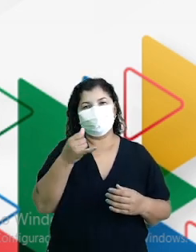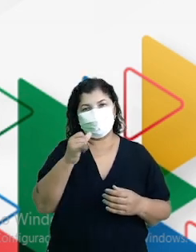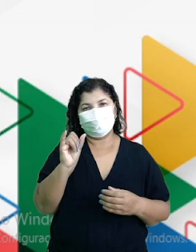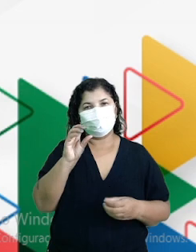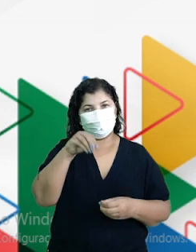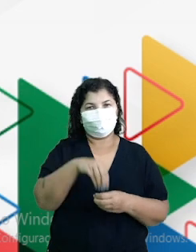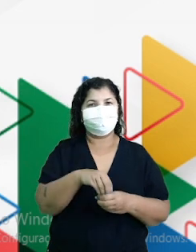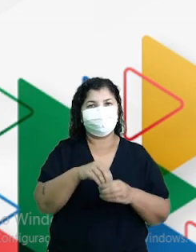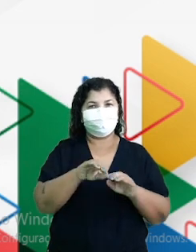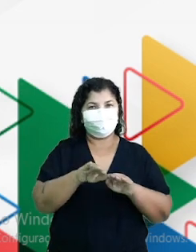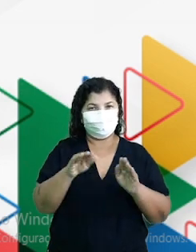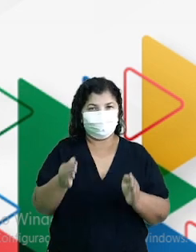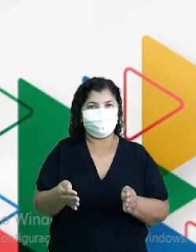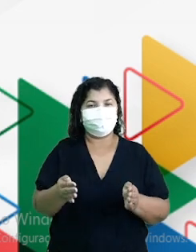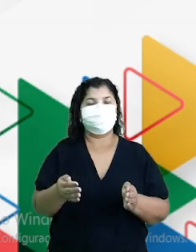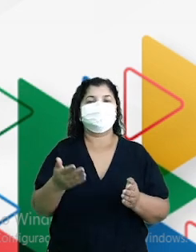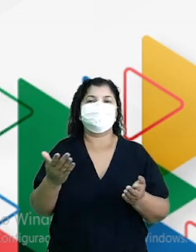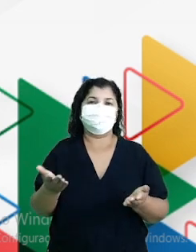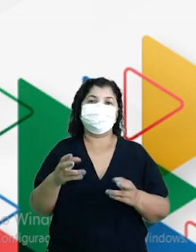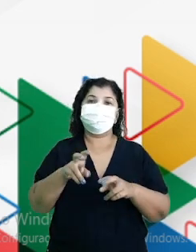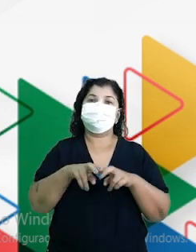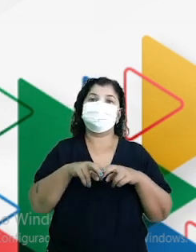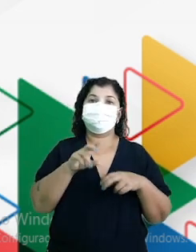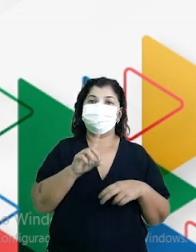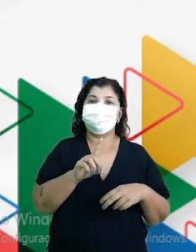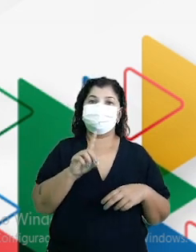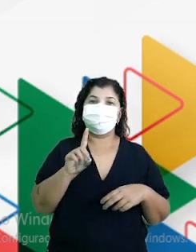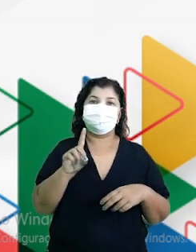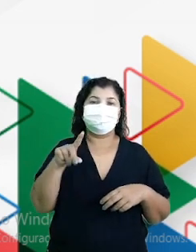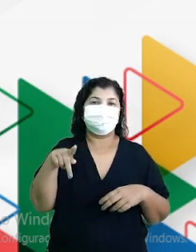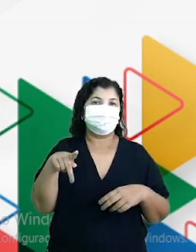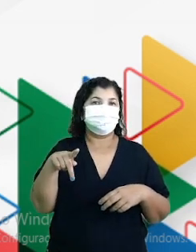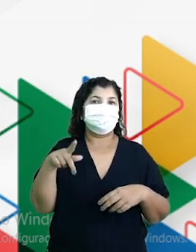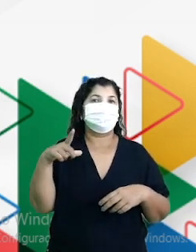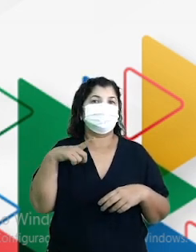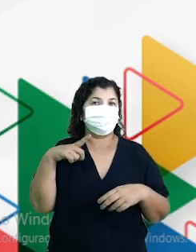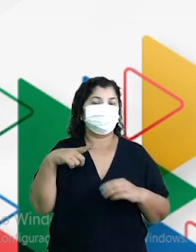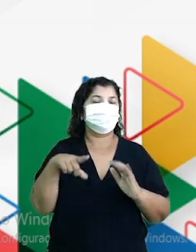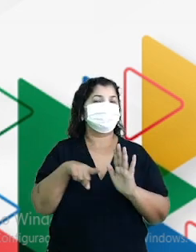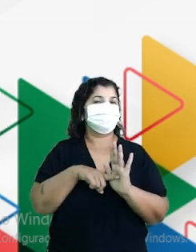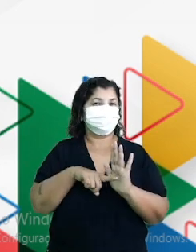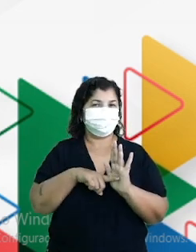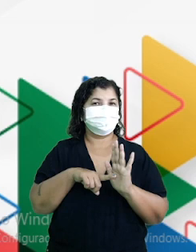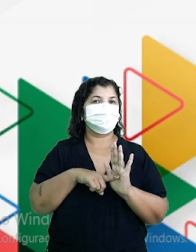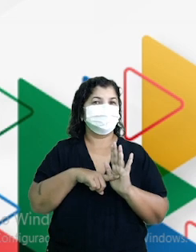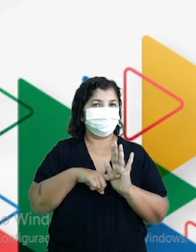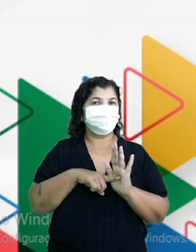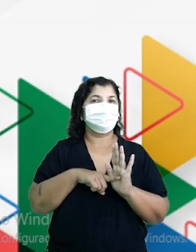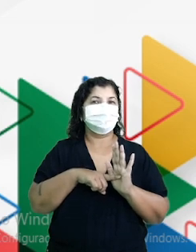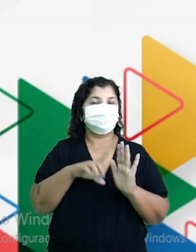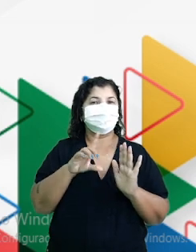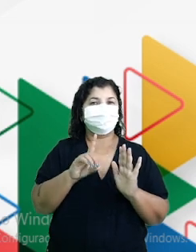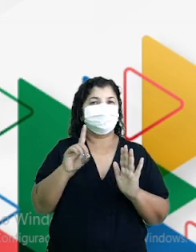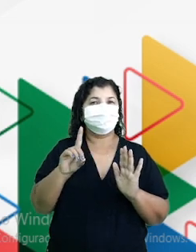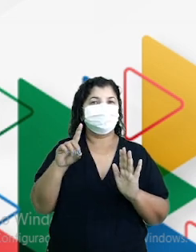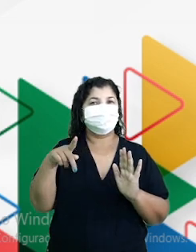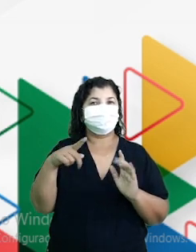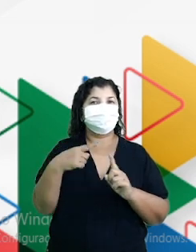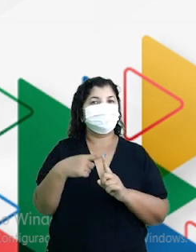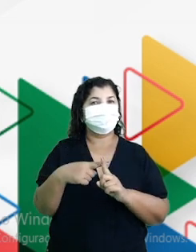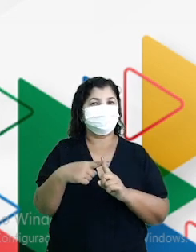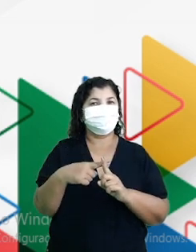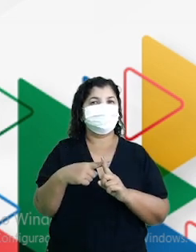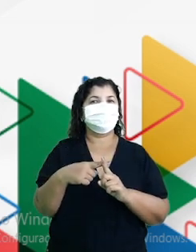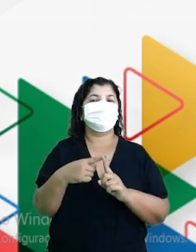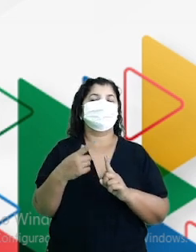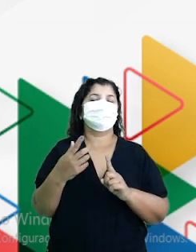sistema. E isso acontece porque a DDP lá ela é negativa, tá certo? Então, DDP positiva, reação